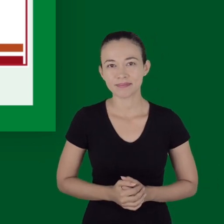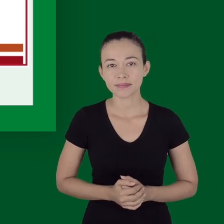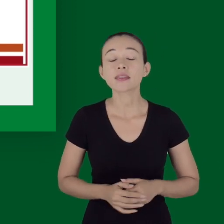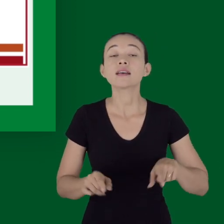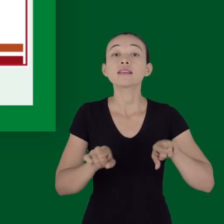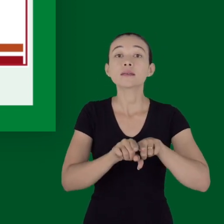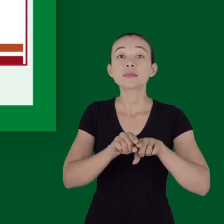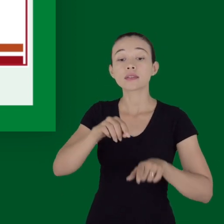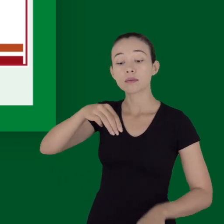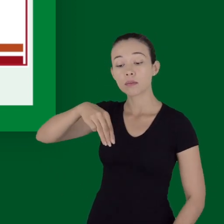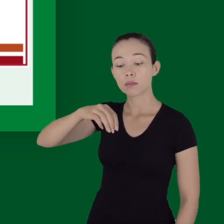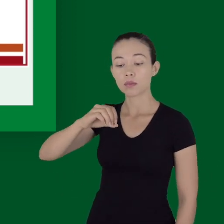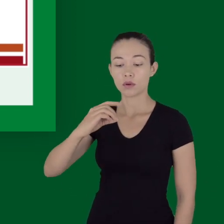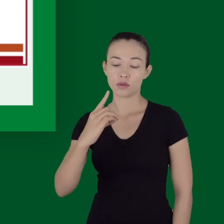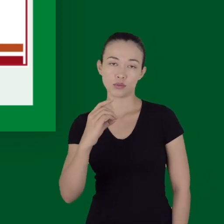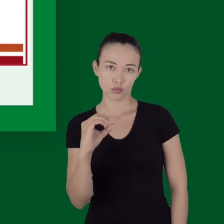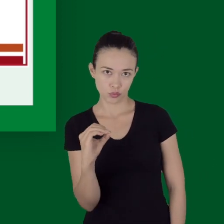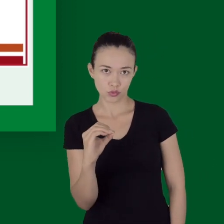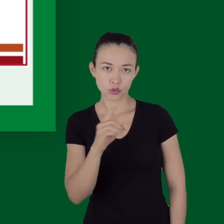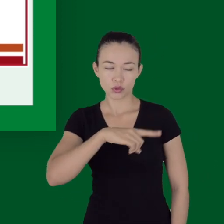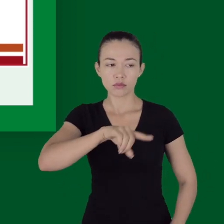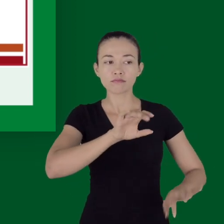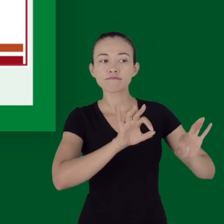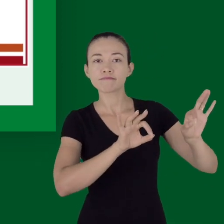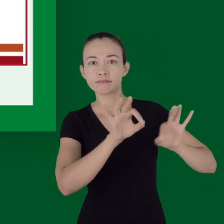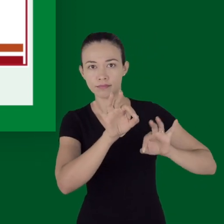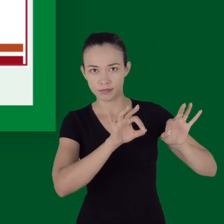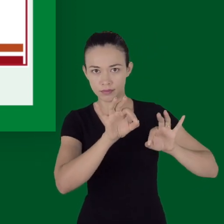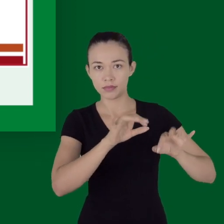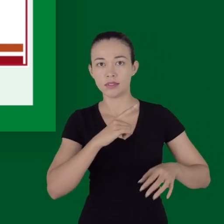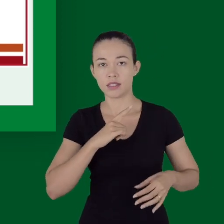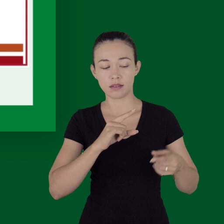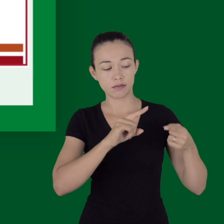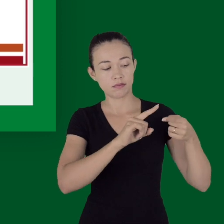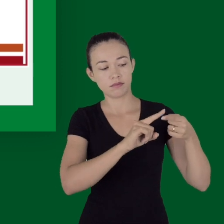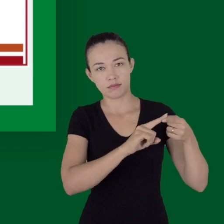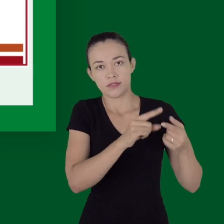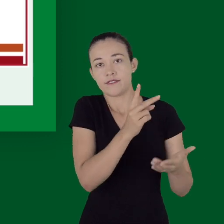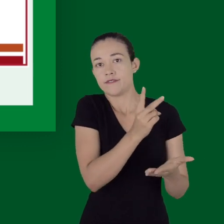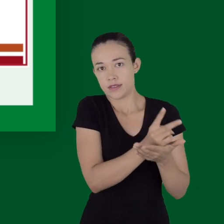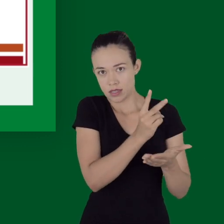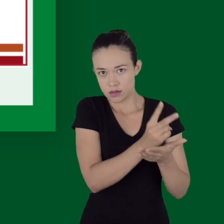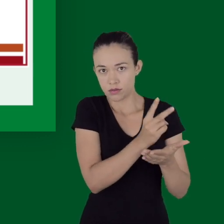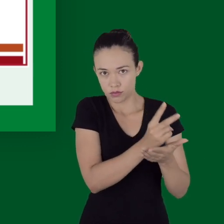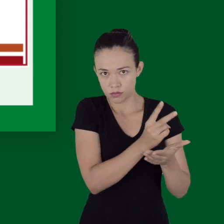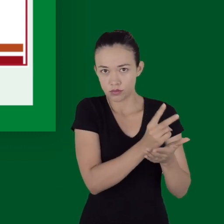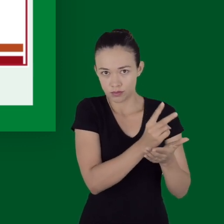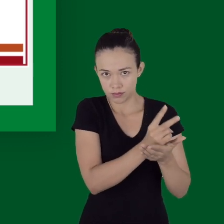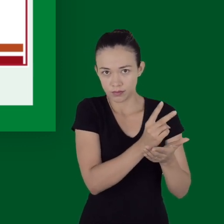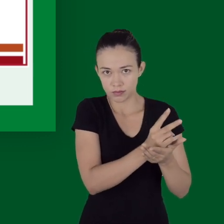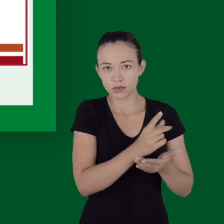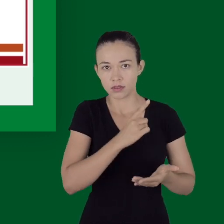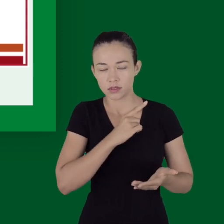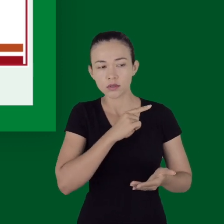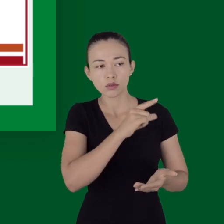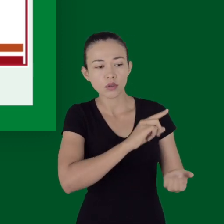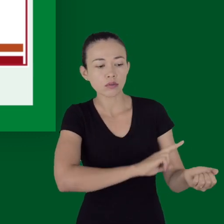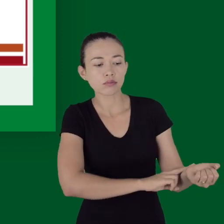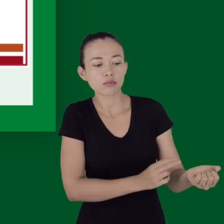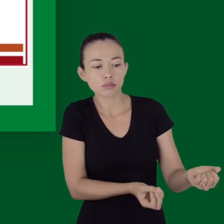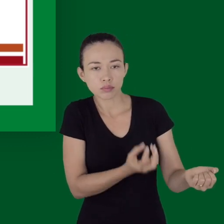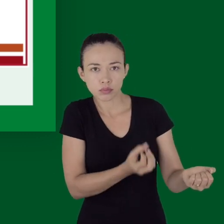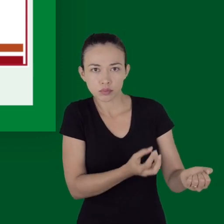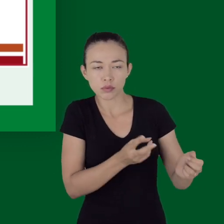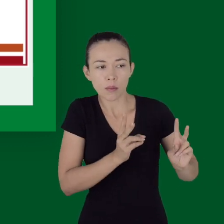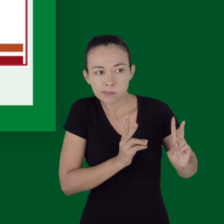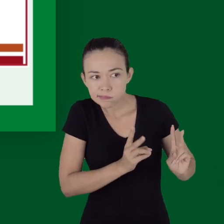gente escolhe a frequência e deixa o marca-passo ligado o tempo inteiro. E existe uma outra forma de ajustar, é o